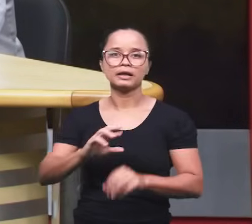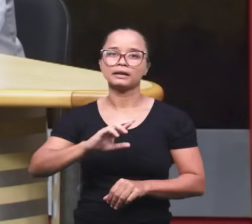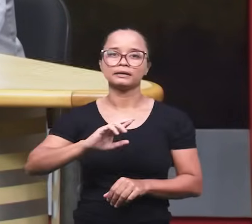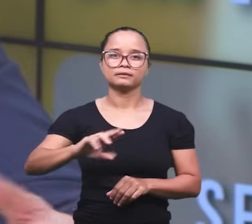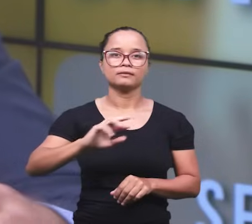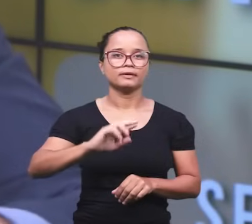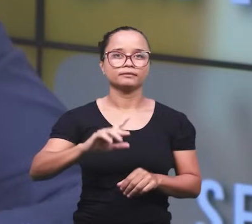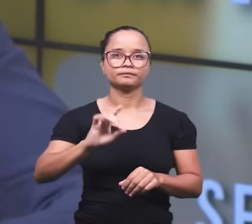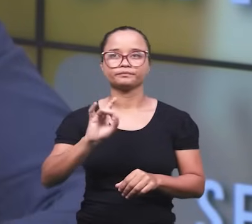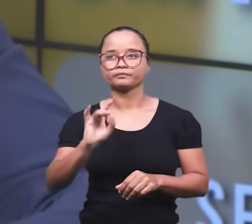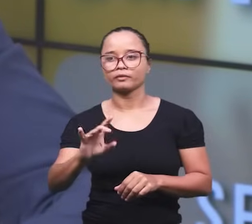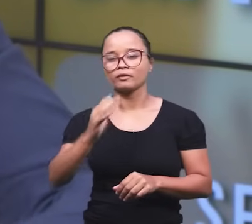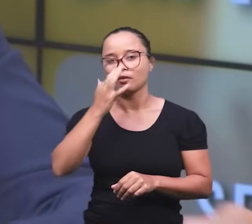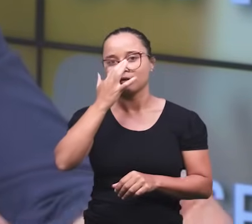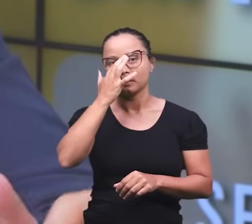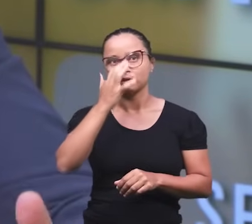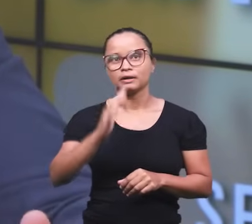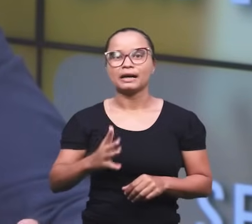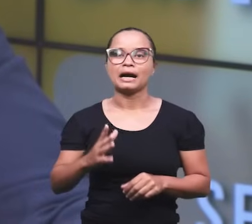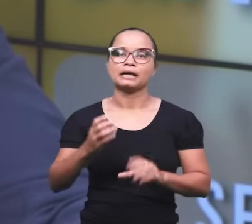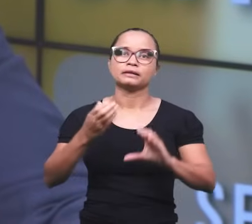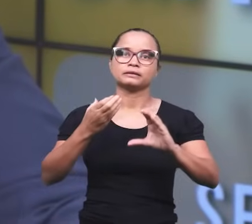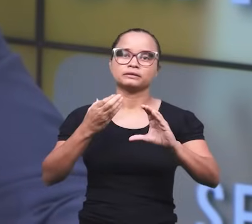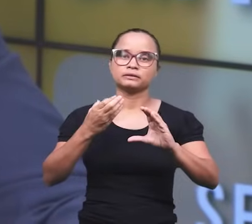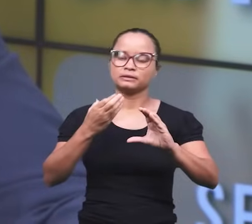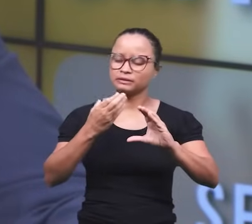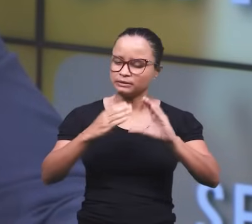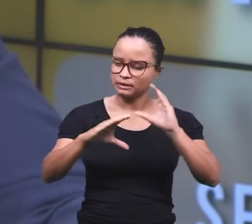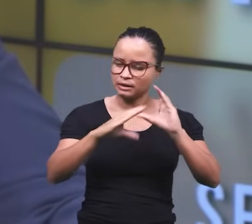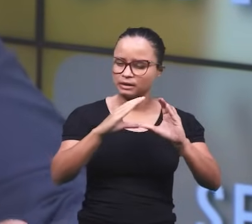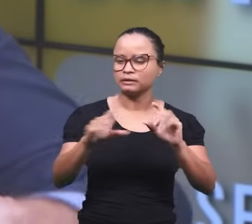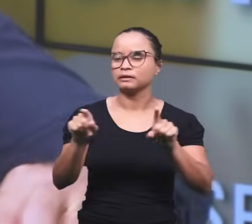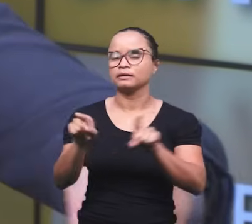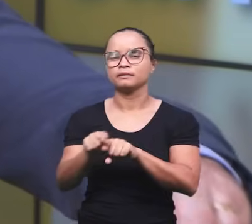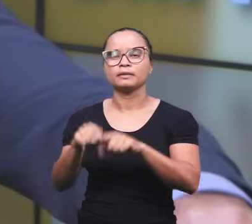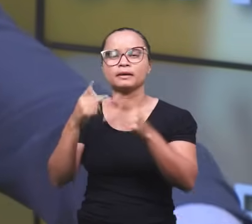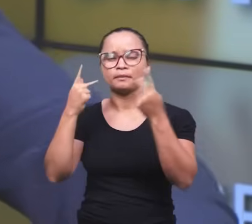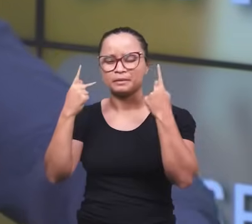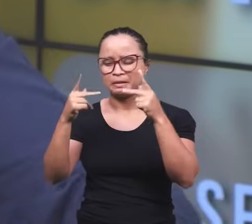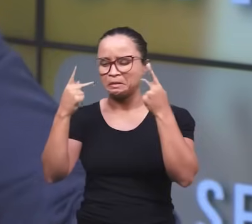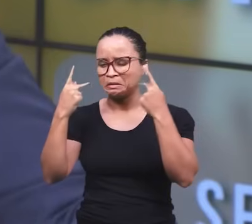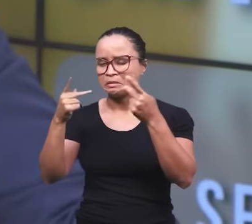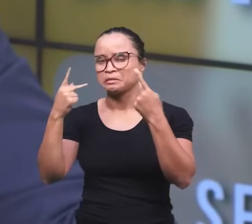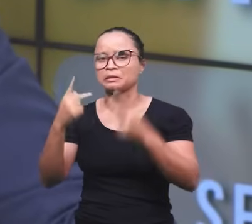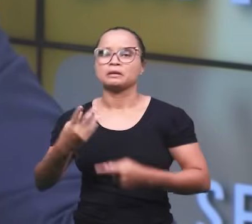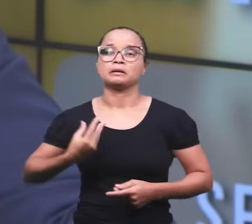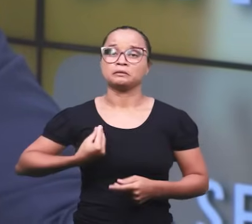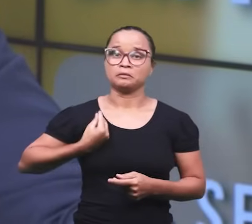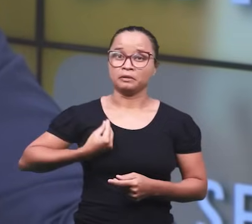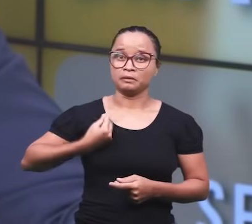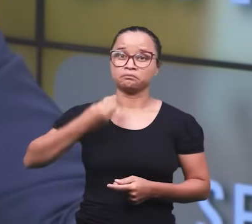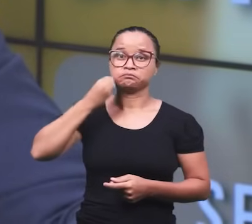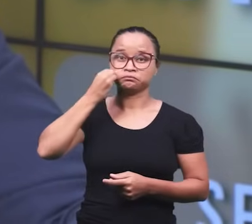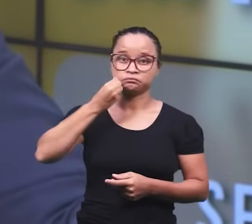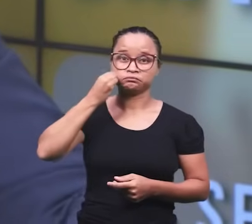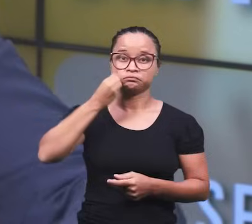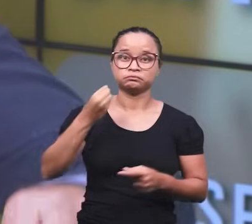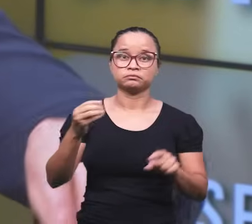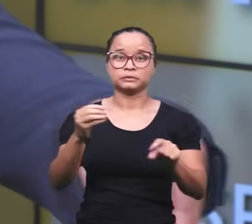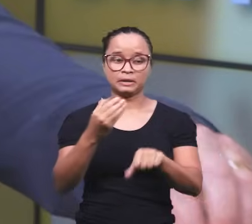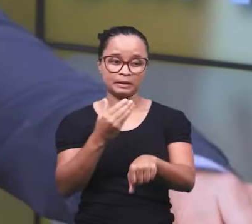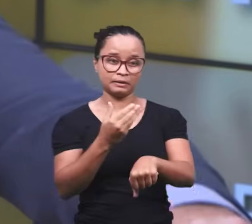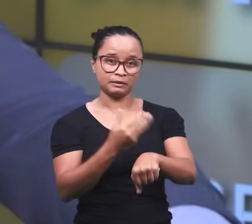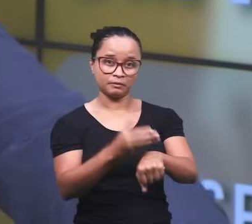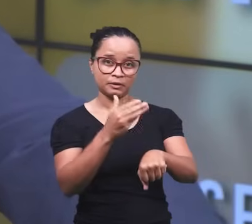ela não é só ela ela tem que ser cantada ela é pregada ela é é vivida